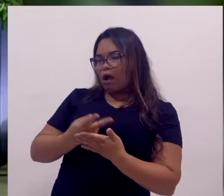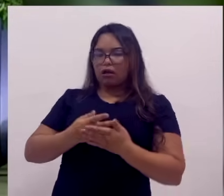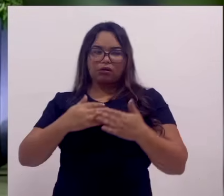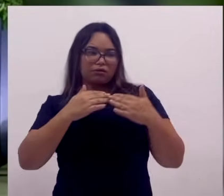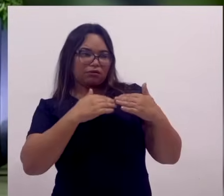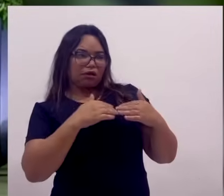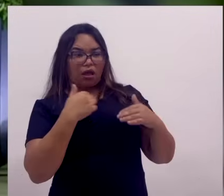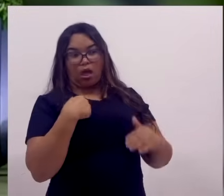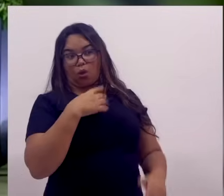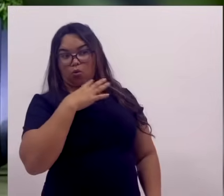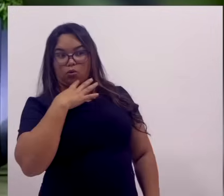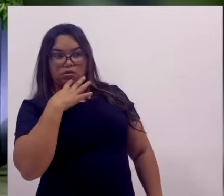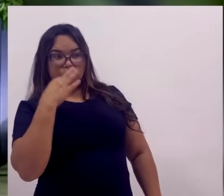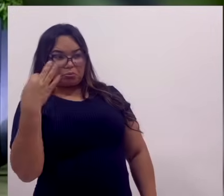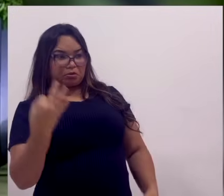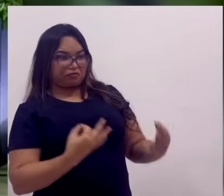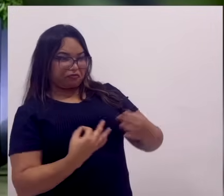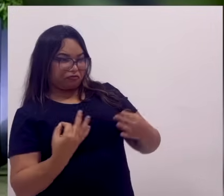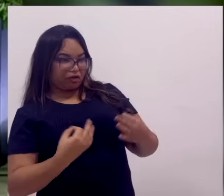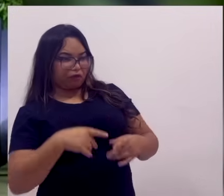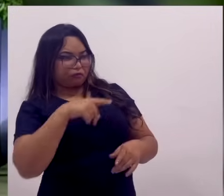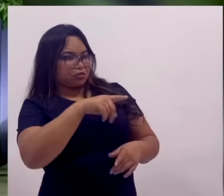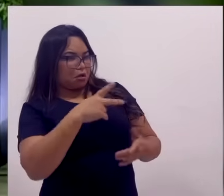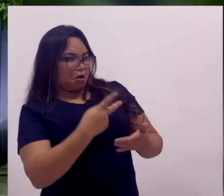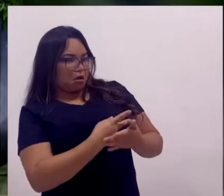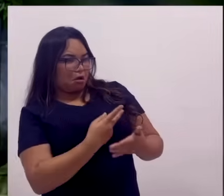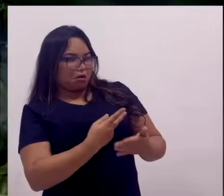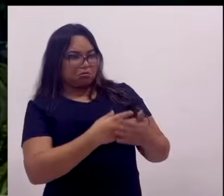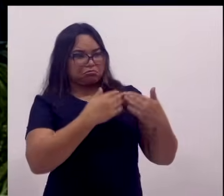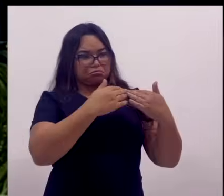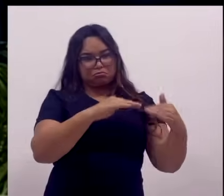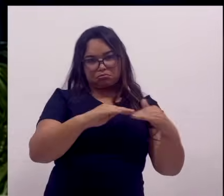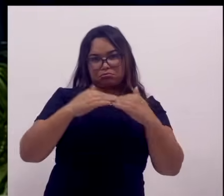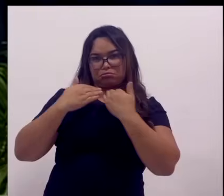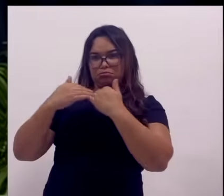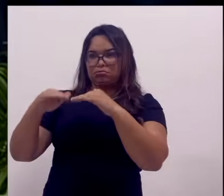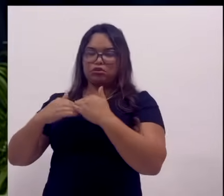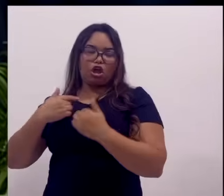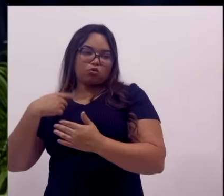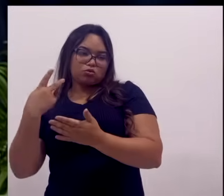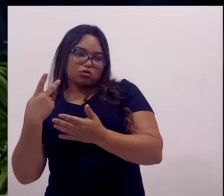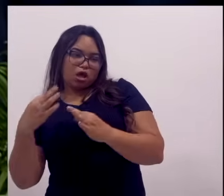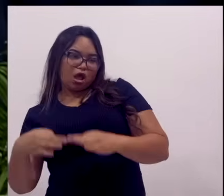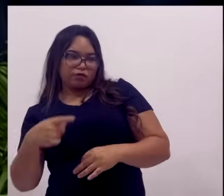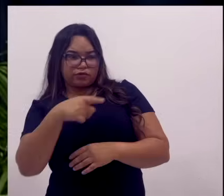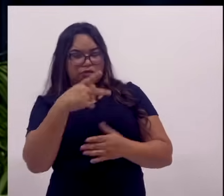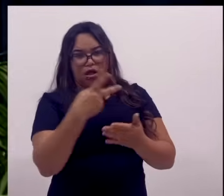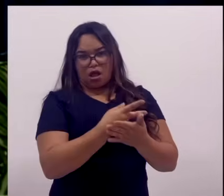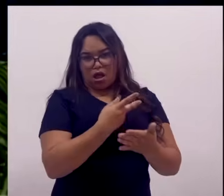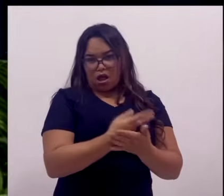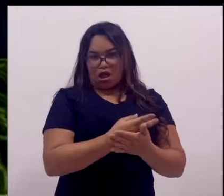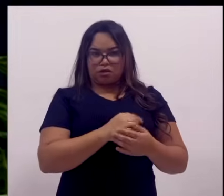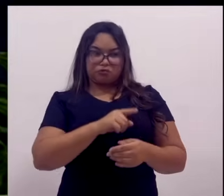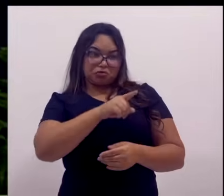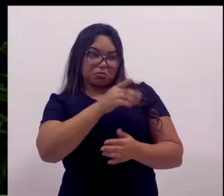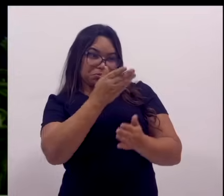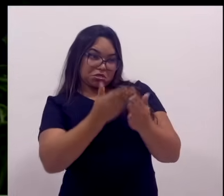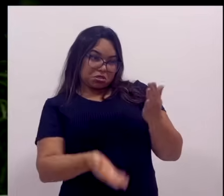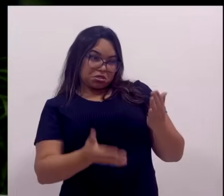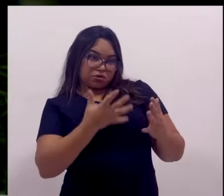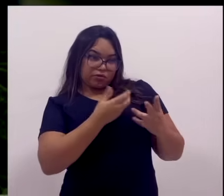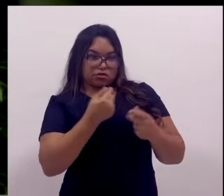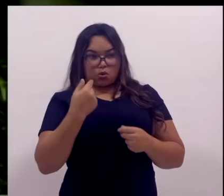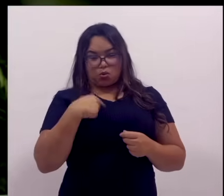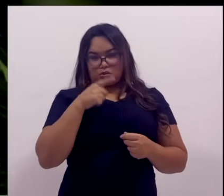ficarem discutindo picuinhas, pequenos detalhes, dizendo, eu tenho um conhecimento perfeito desta doutrina e, portanto, eu estou